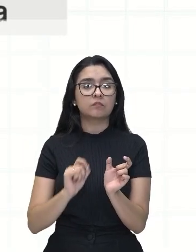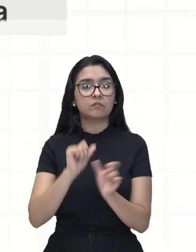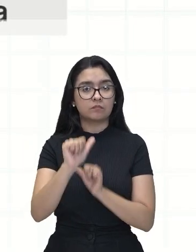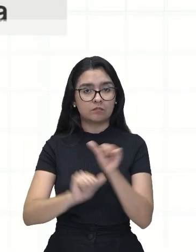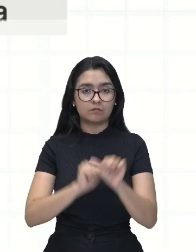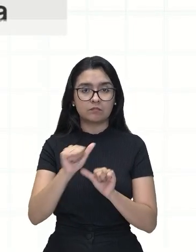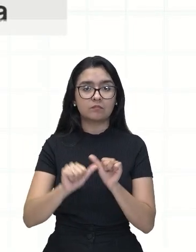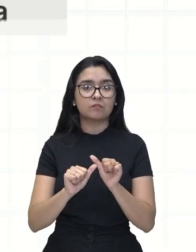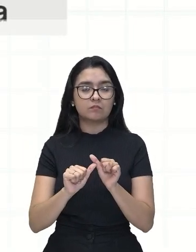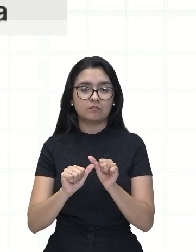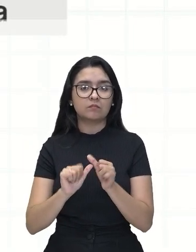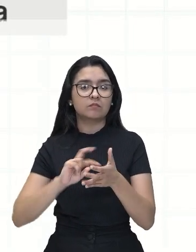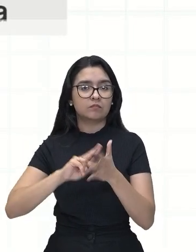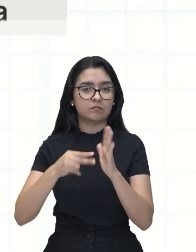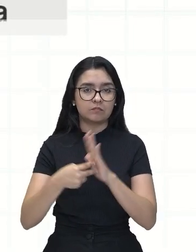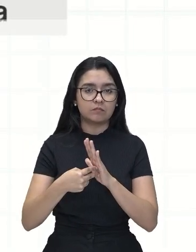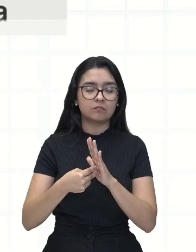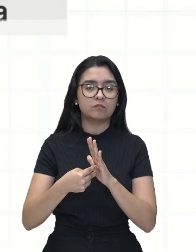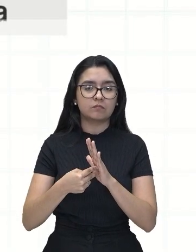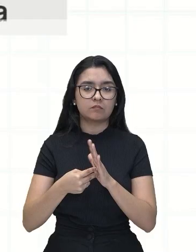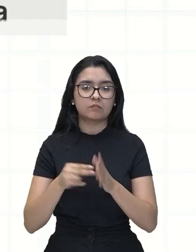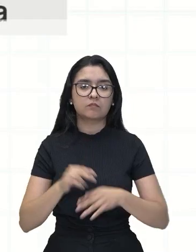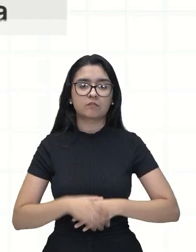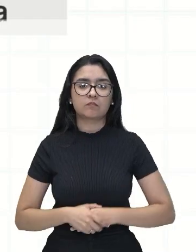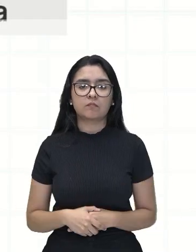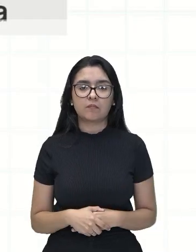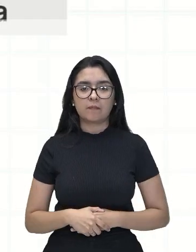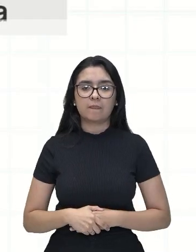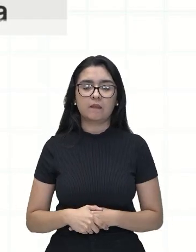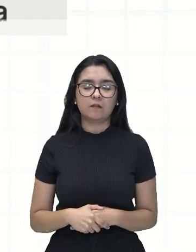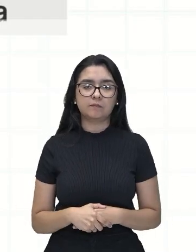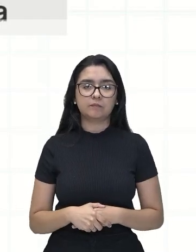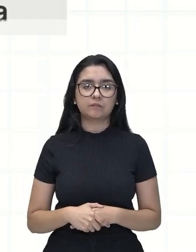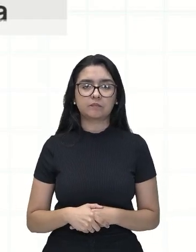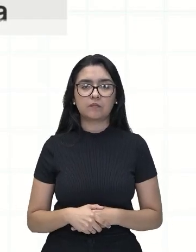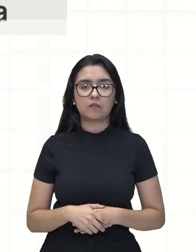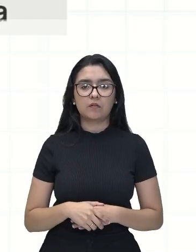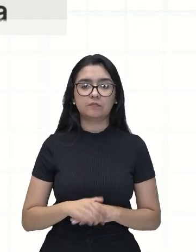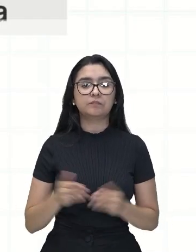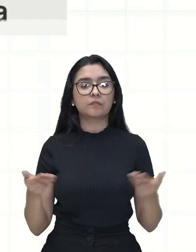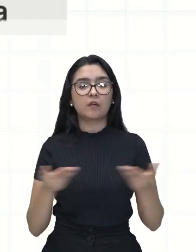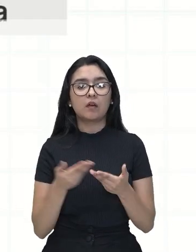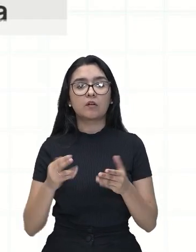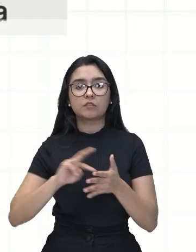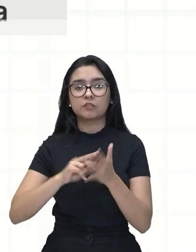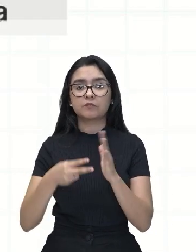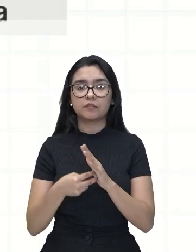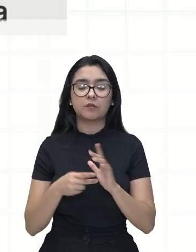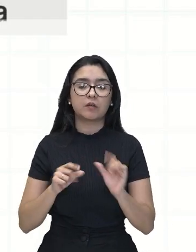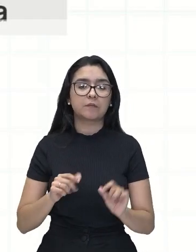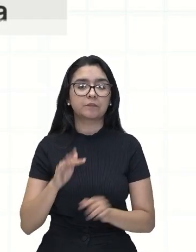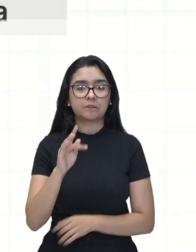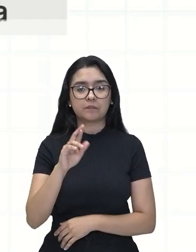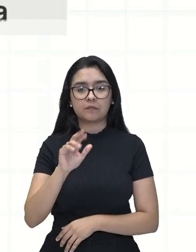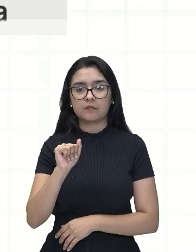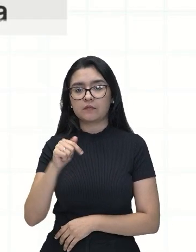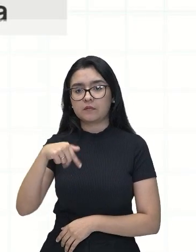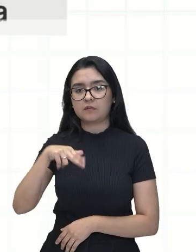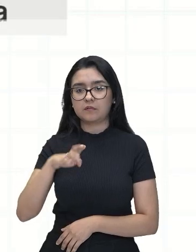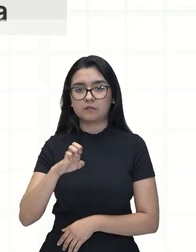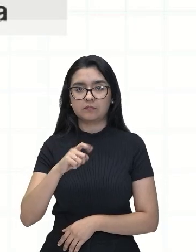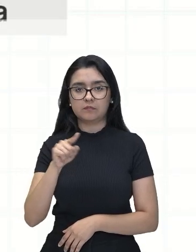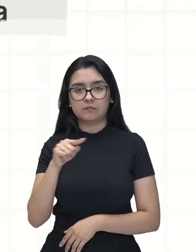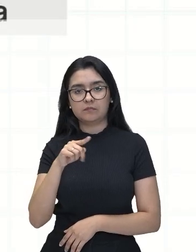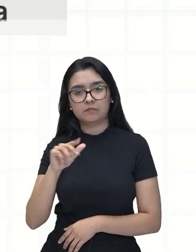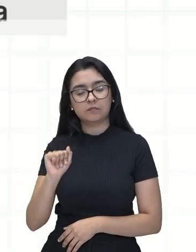ficou mais com o significado de fraco ou fraca, agora significa fraqueza. Então,